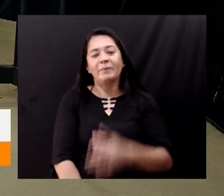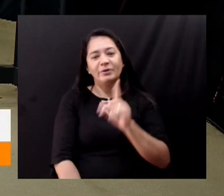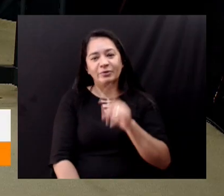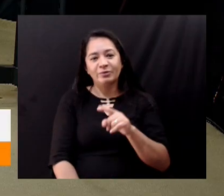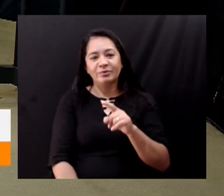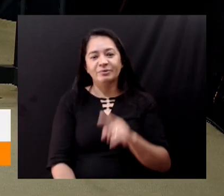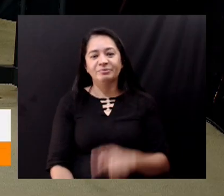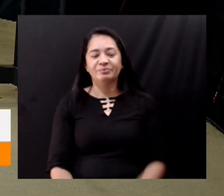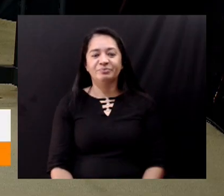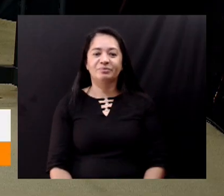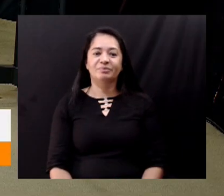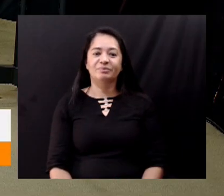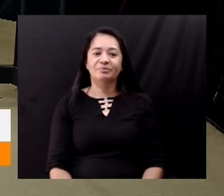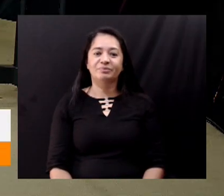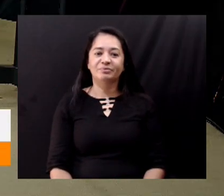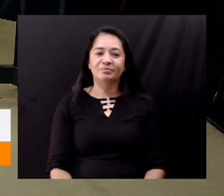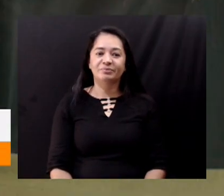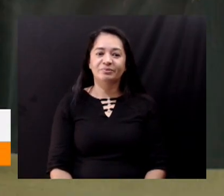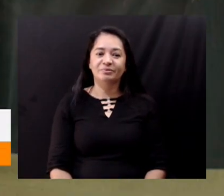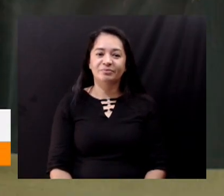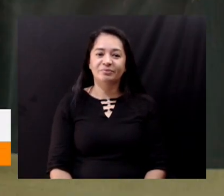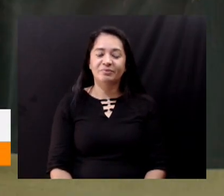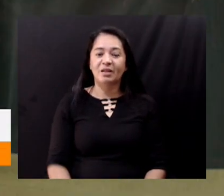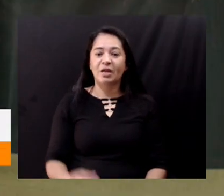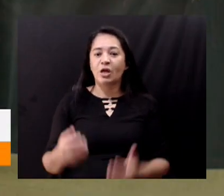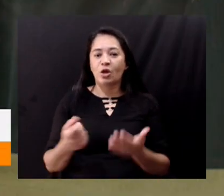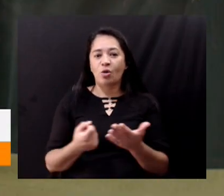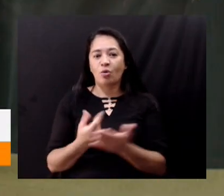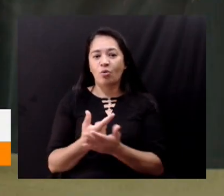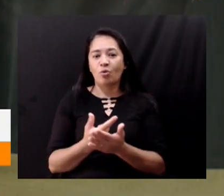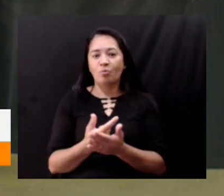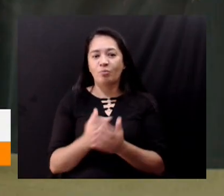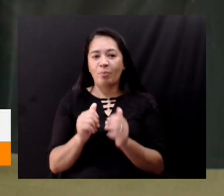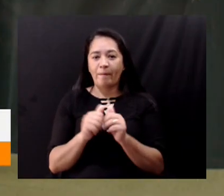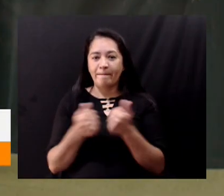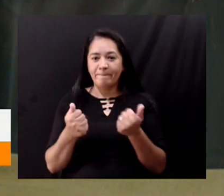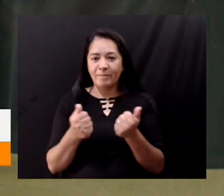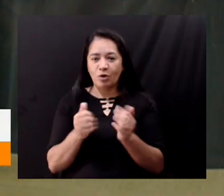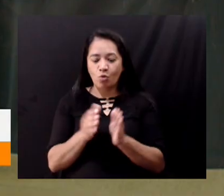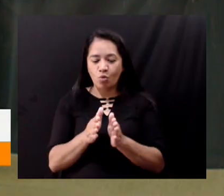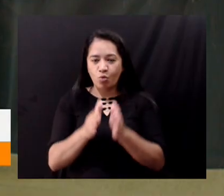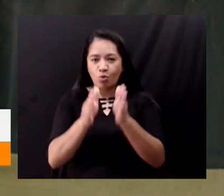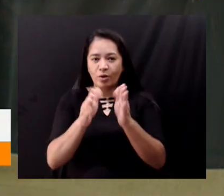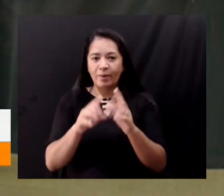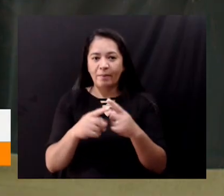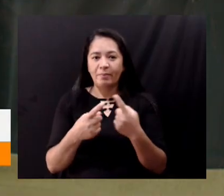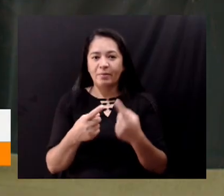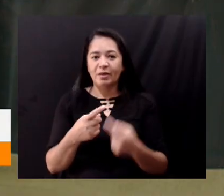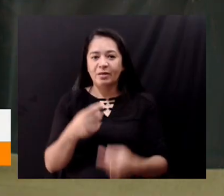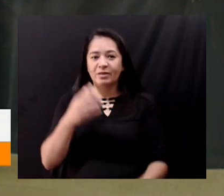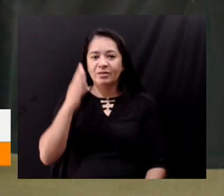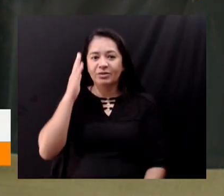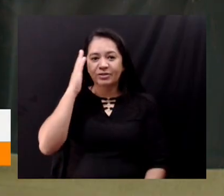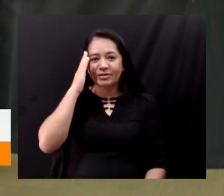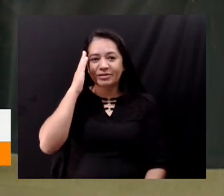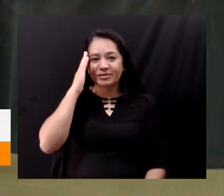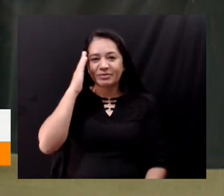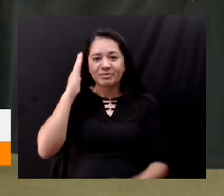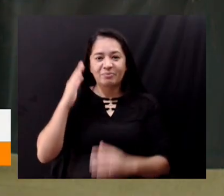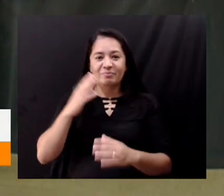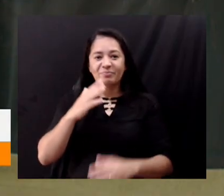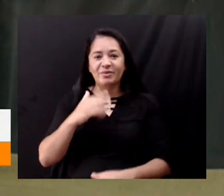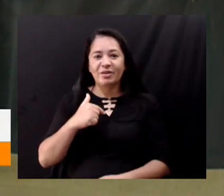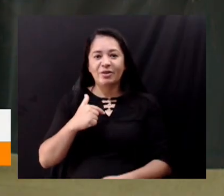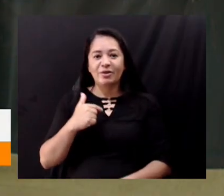só, eu como pão de forma e aí o meu cérebro não quer pão de forma, ele quer um pãozinho francês, né?